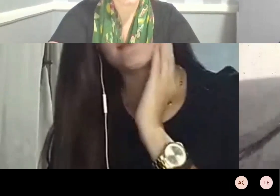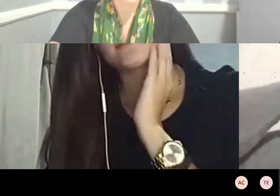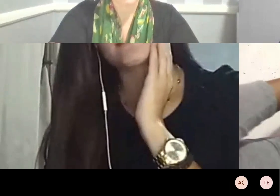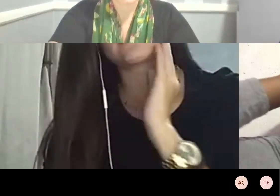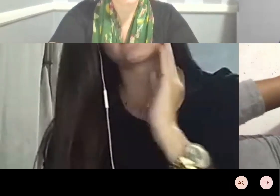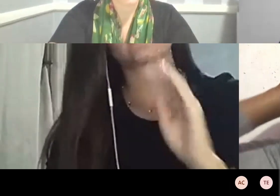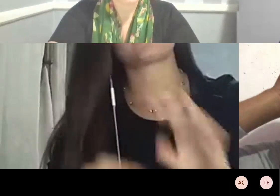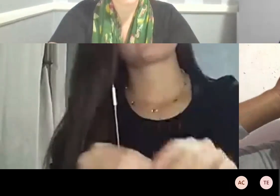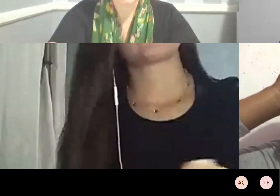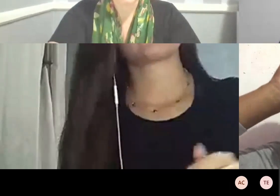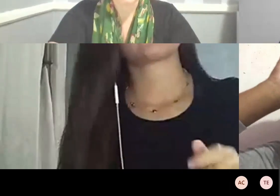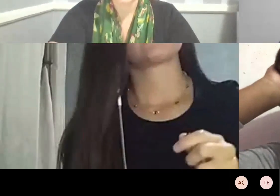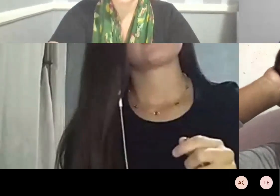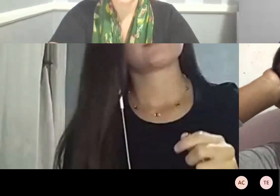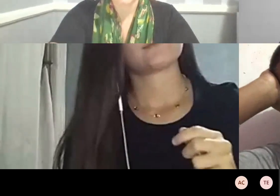Não.